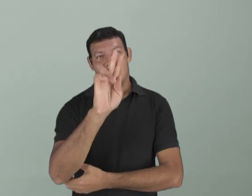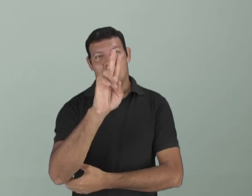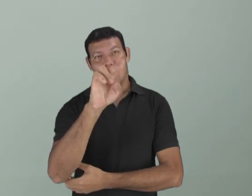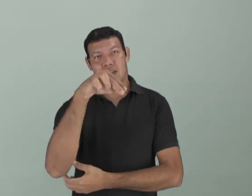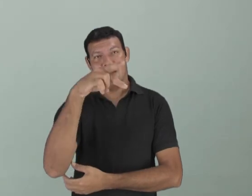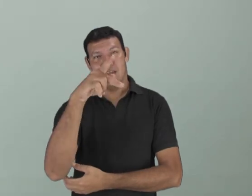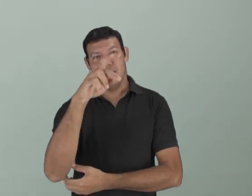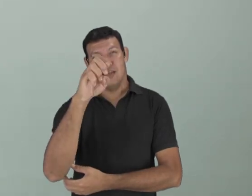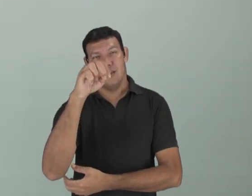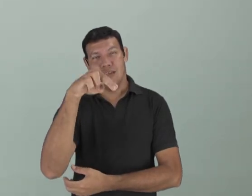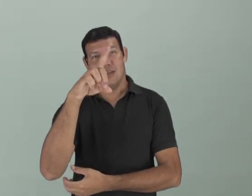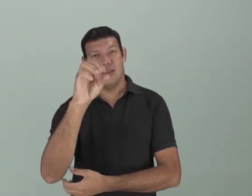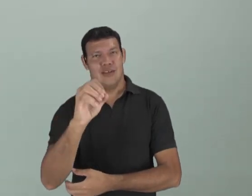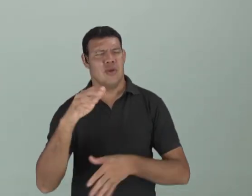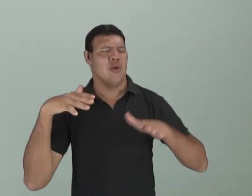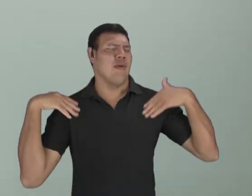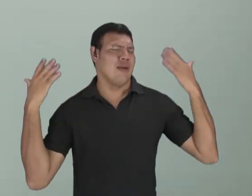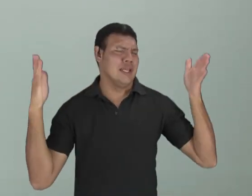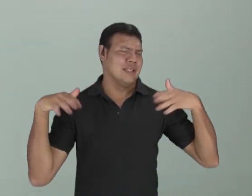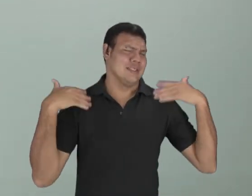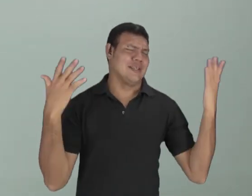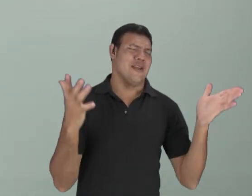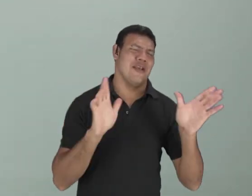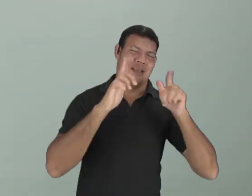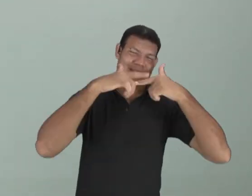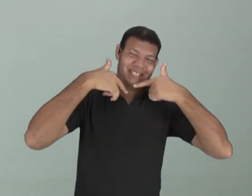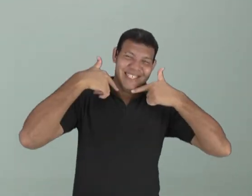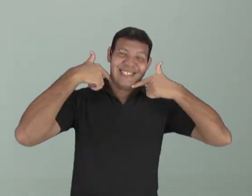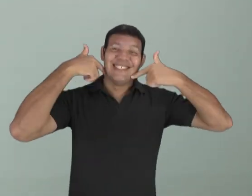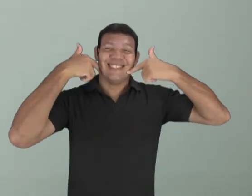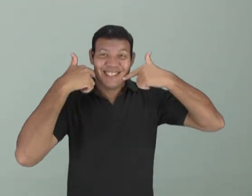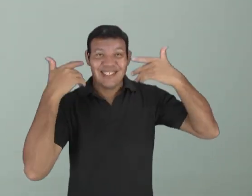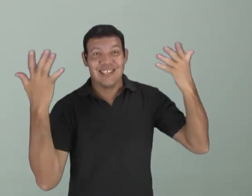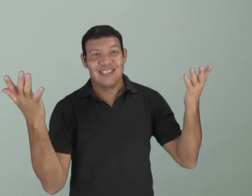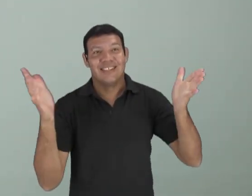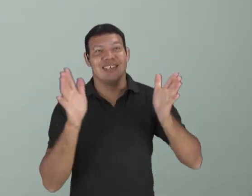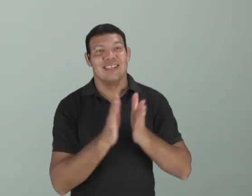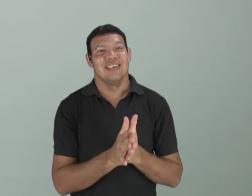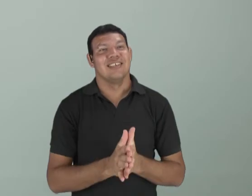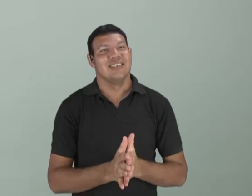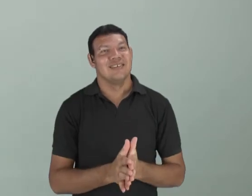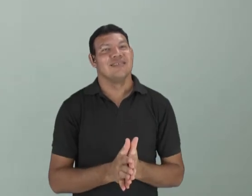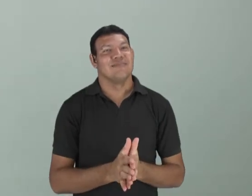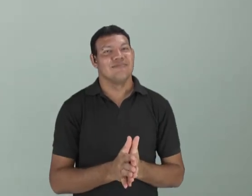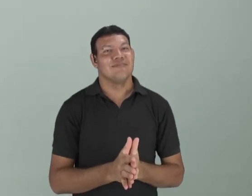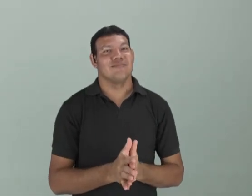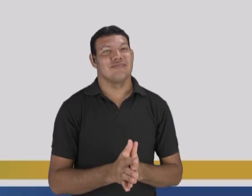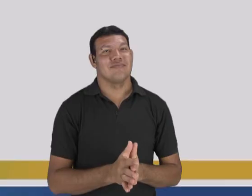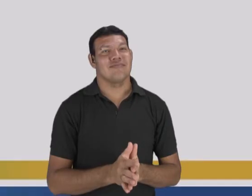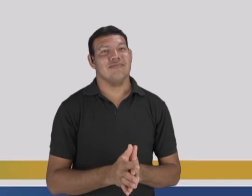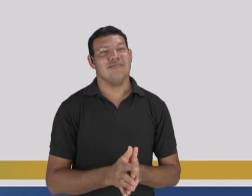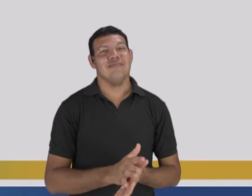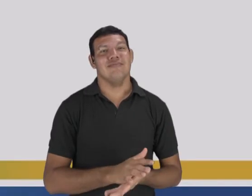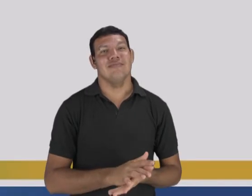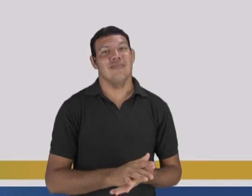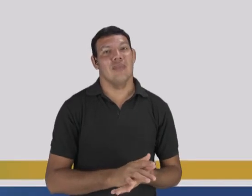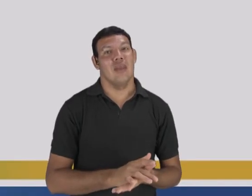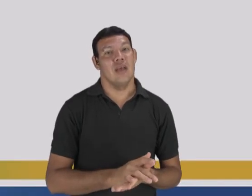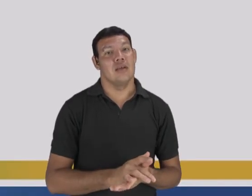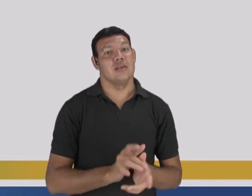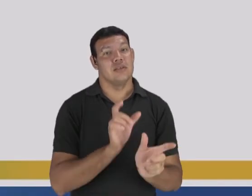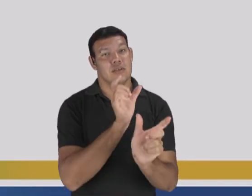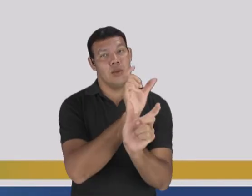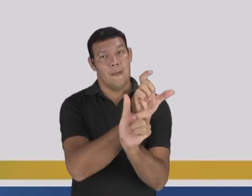assim, bem alegre, bem animado, né? Bem contente. Tá? E genial. Genial é quase que um sinônimo